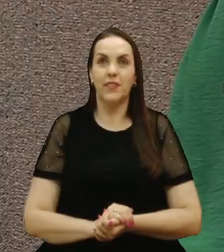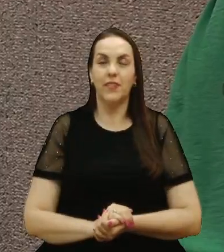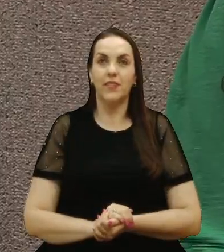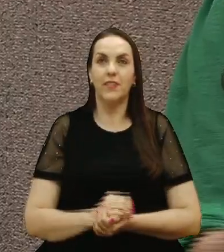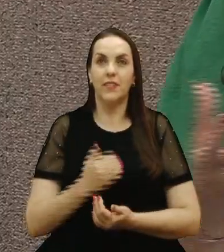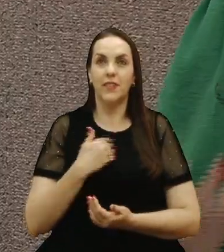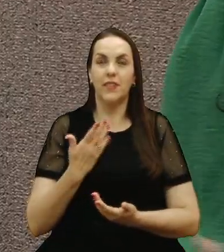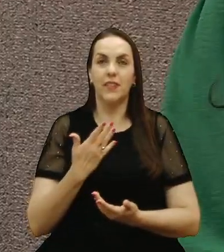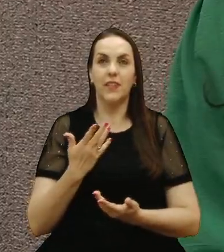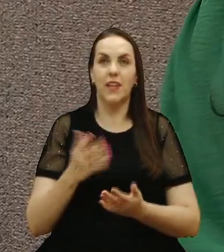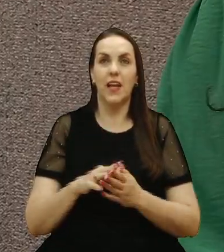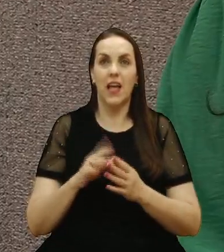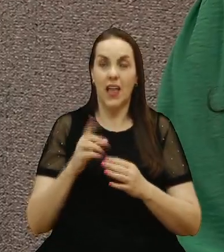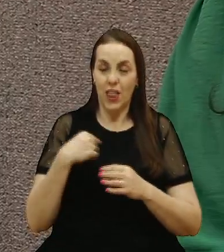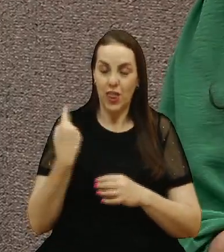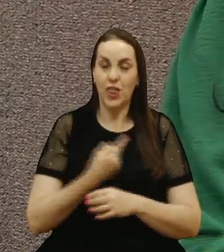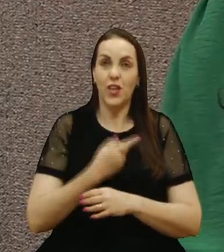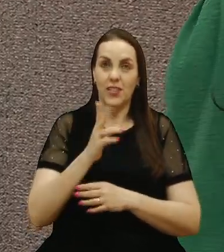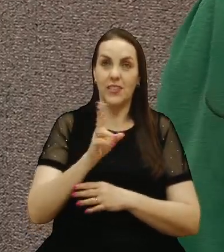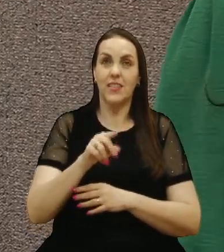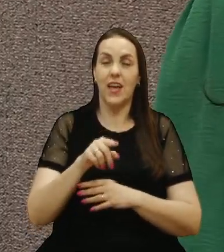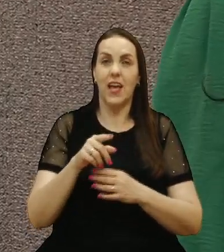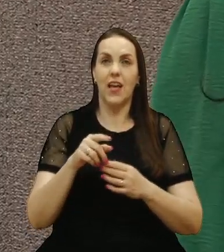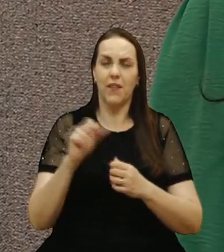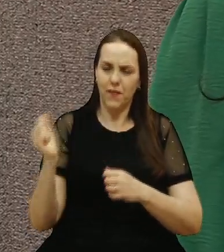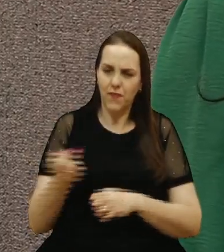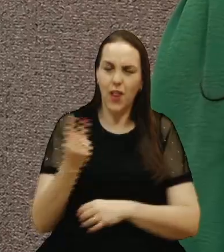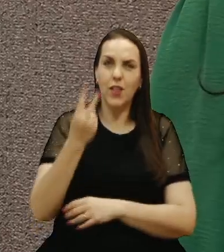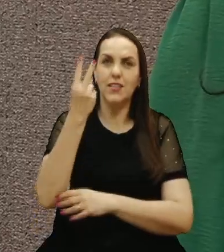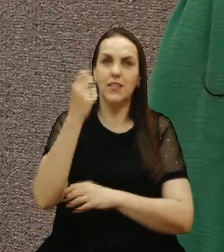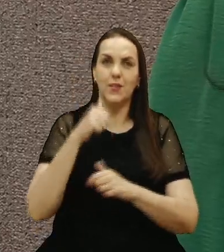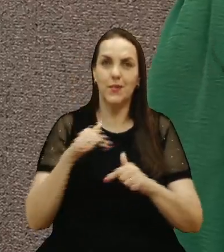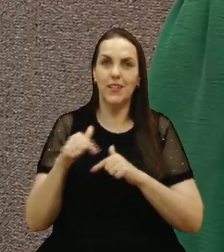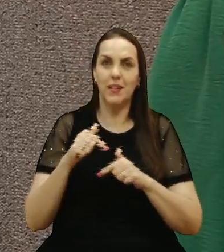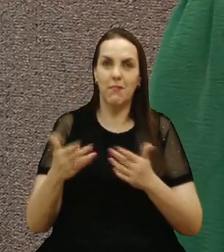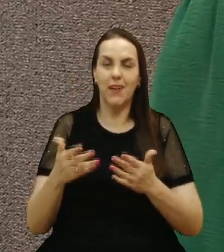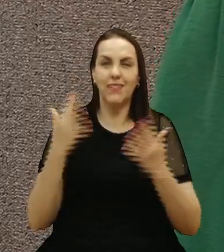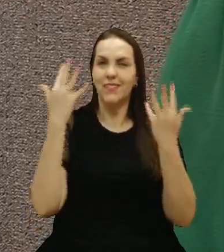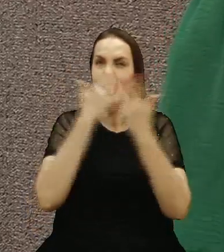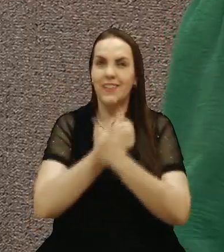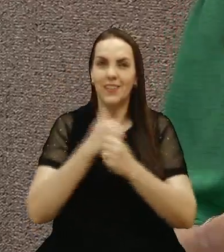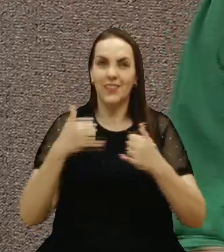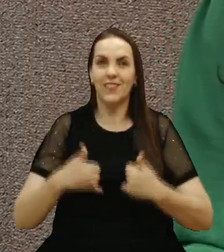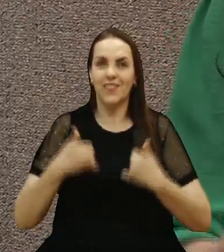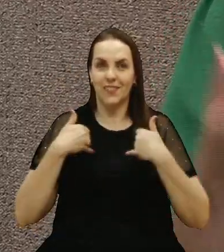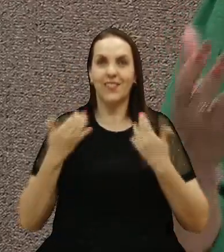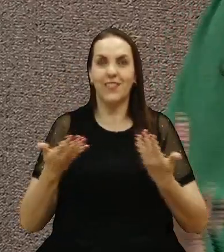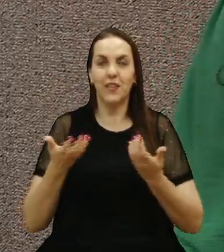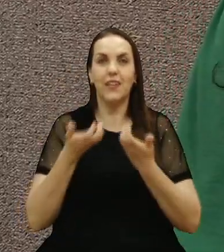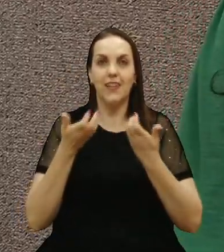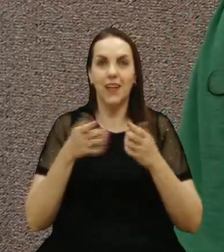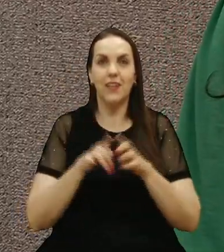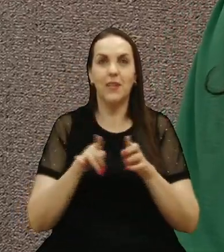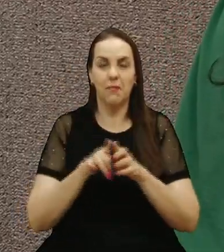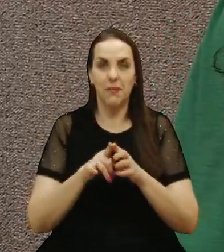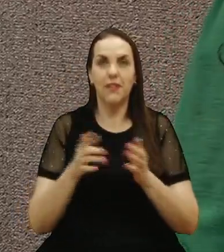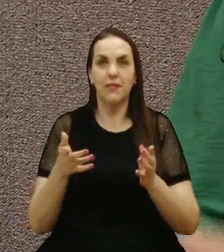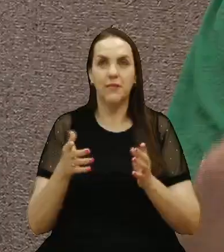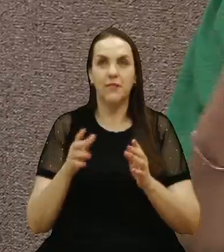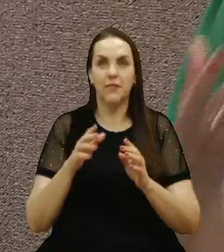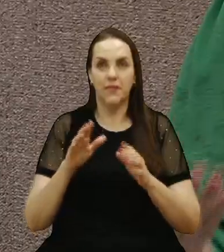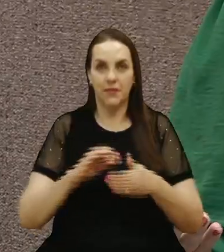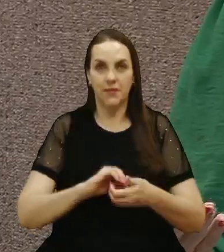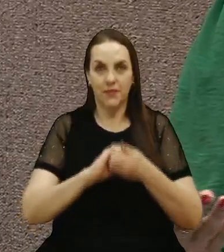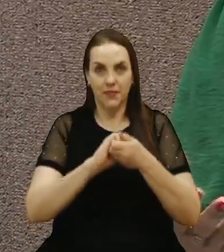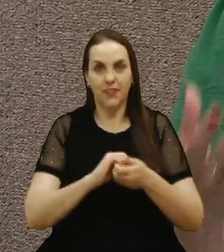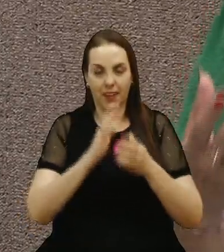Gaúcha é isso, são os colegas que nos escolhem, valorizam o nosso trabalho, então foi lindo, um orgulho. E quero fazer aqui também voto de congratulações